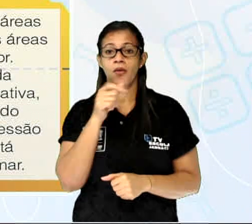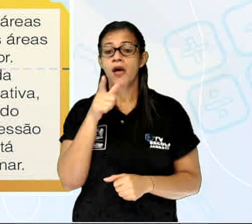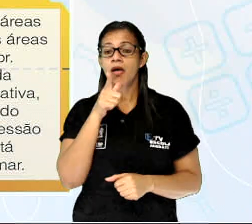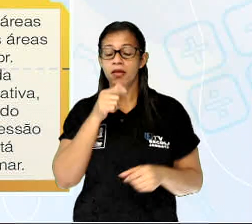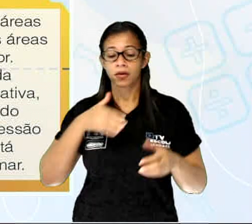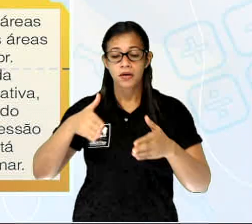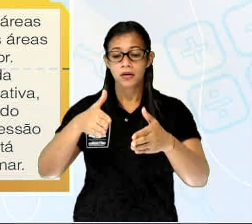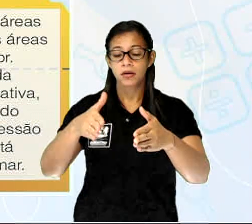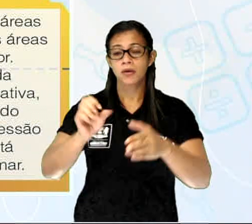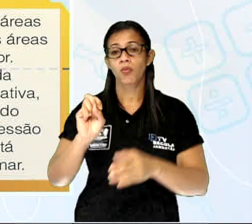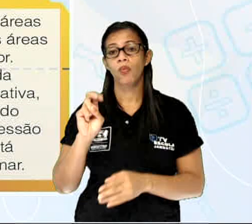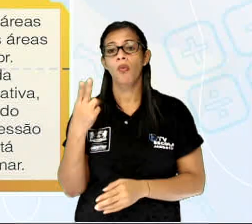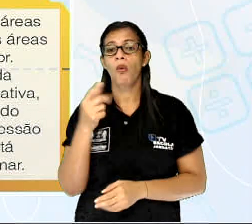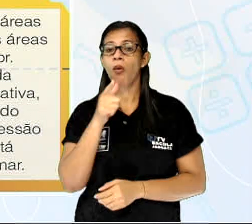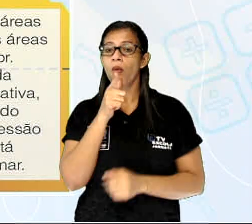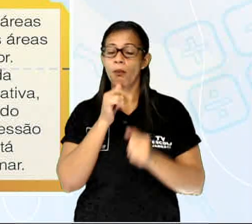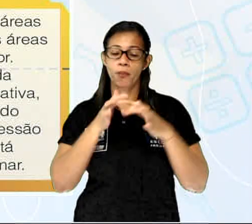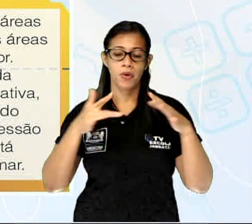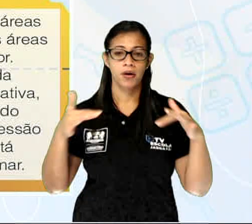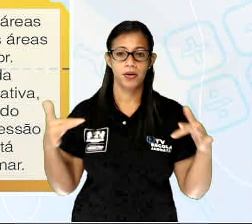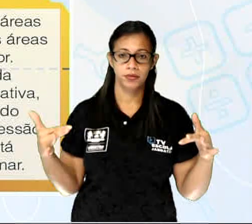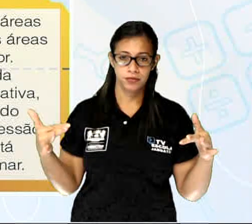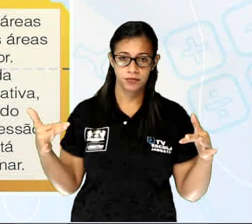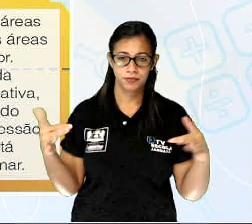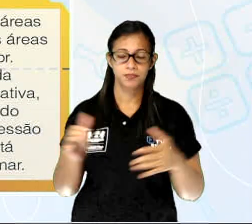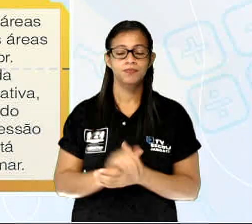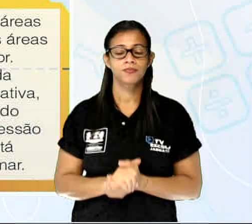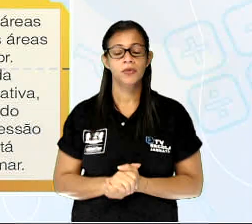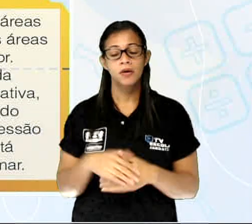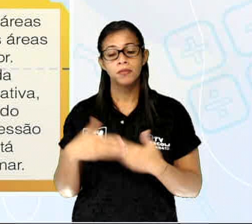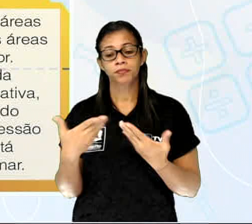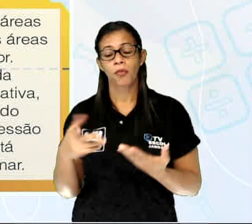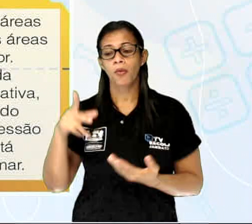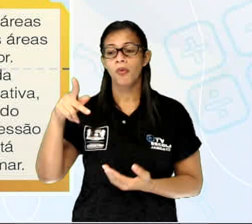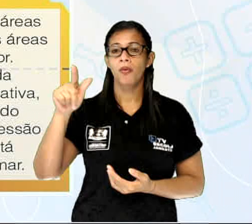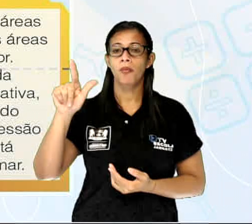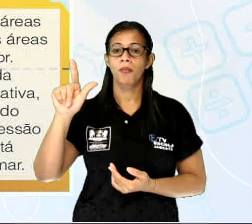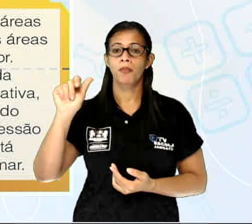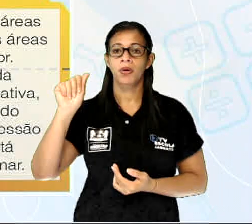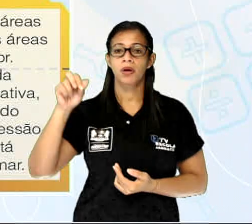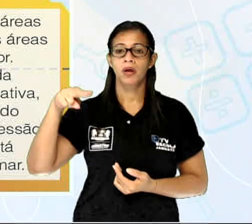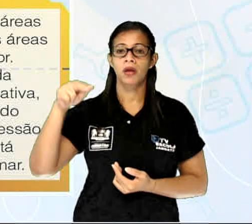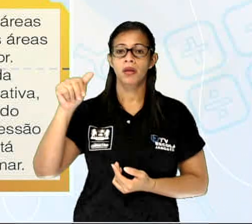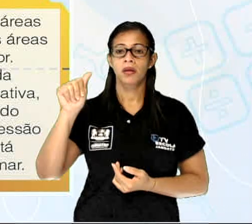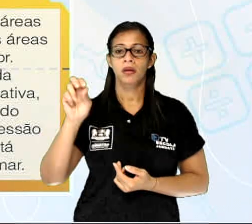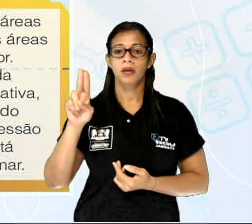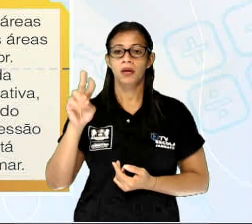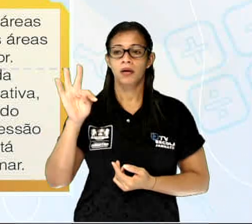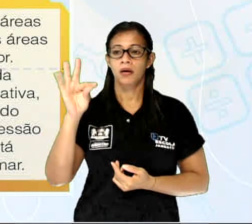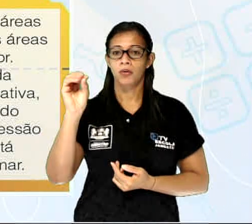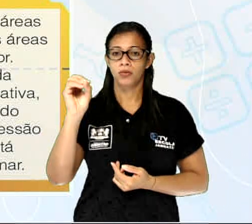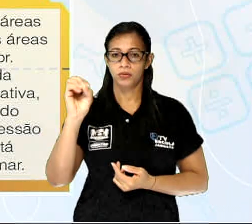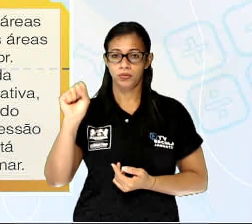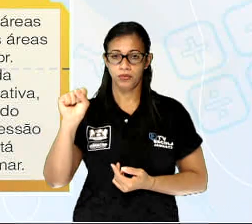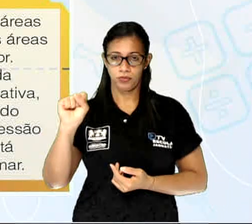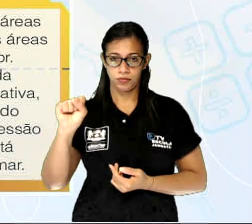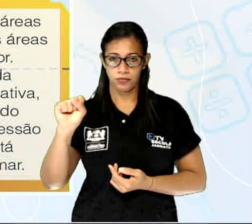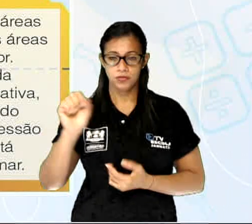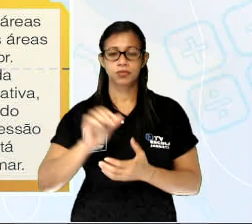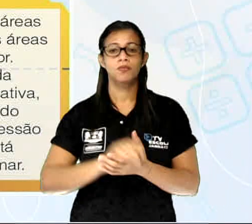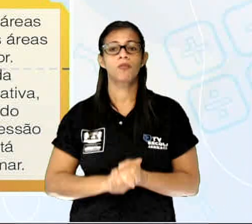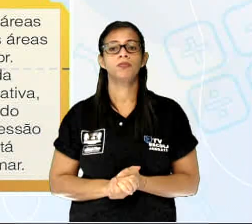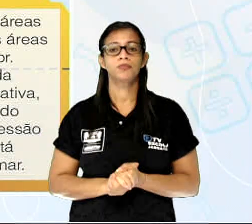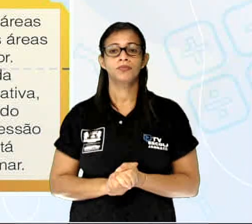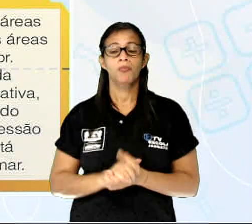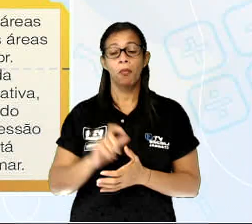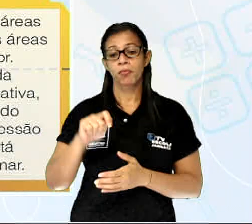as planícies. Quem são os planaltos? Olha aí, do lado das planícies, você tem